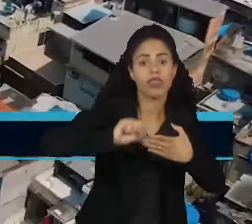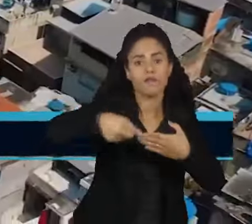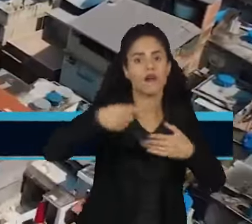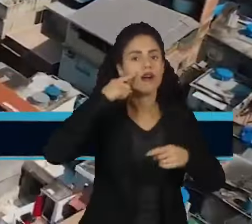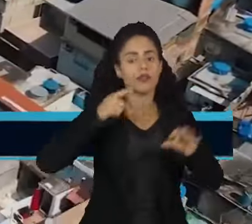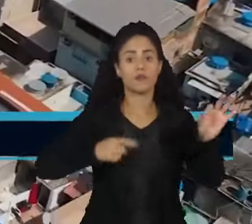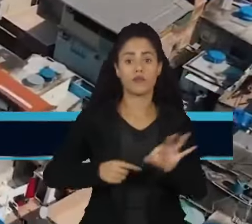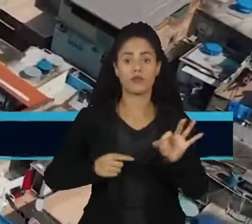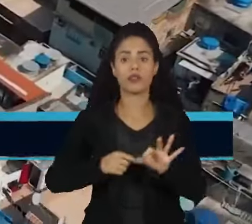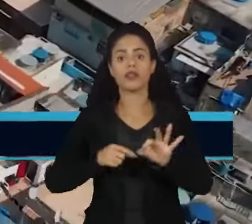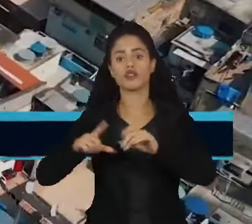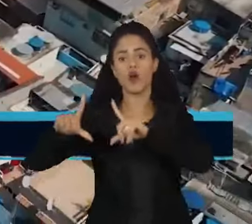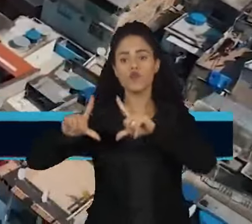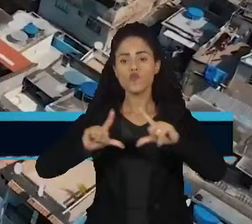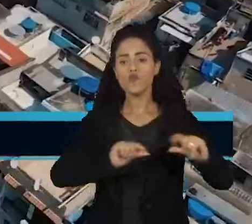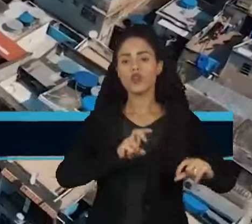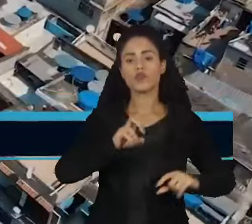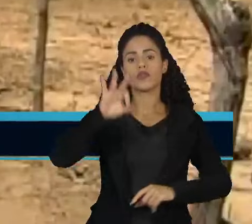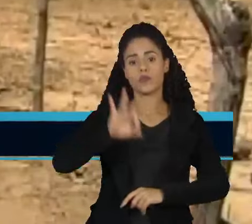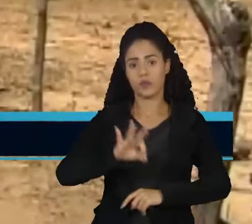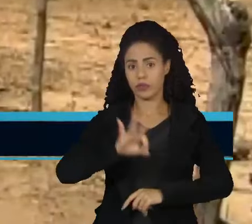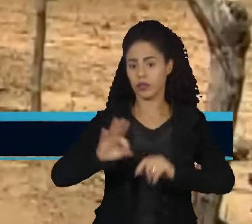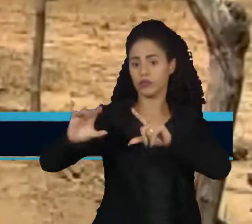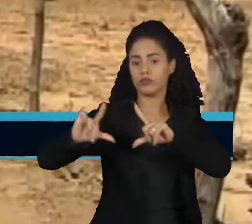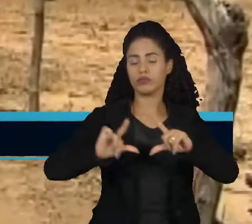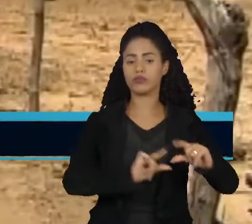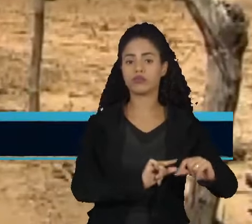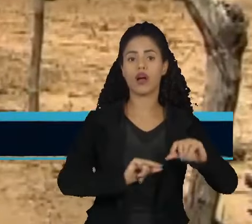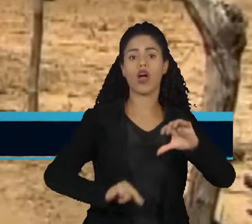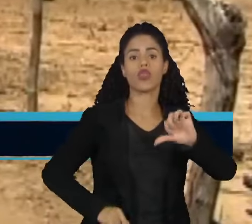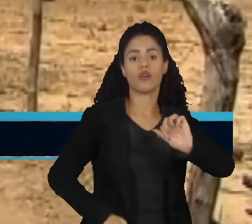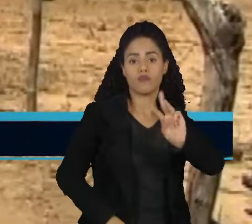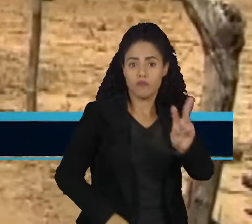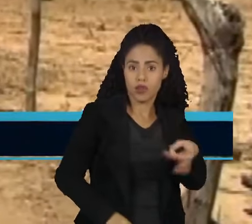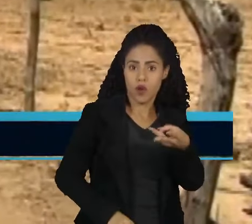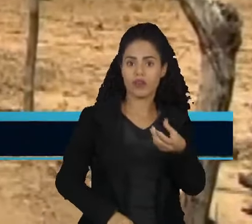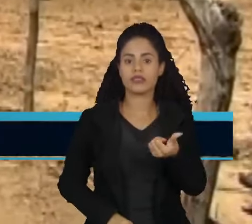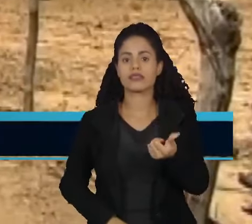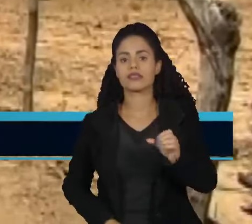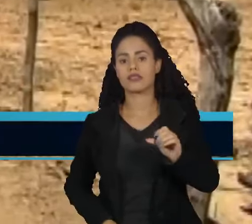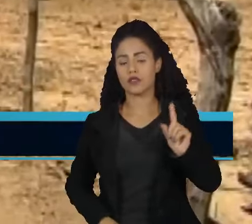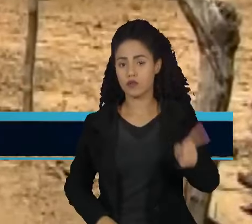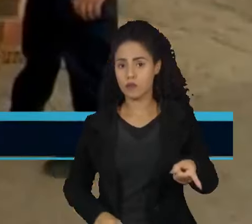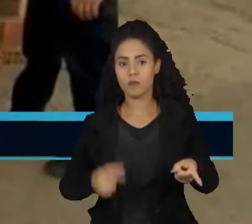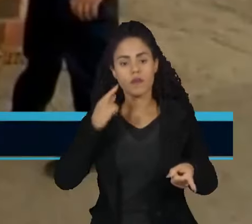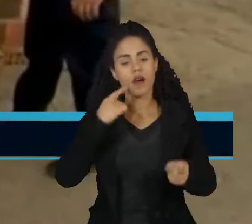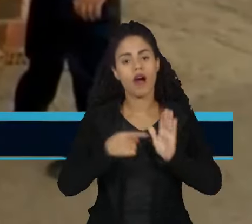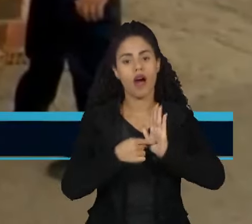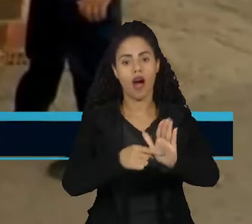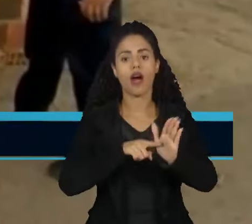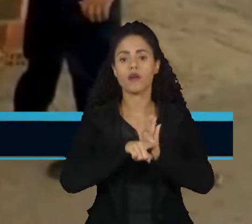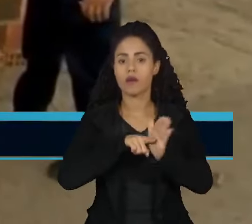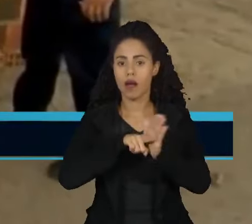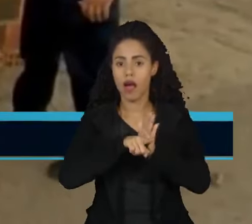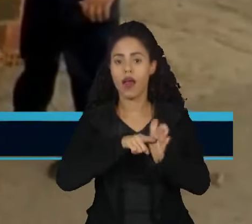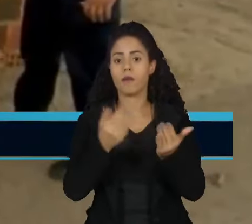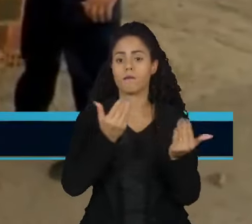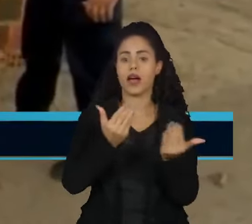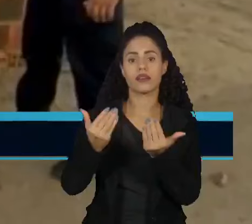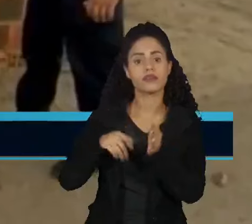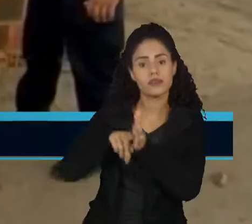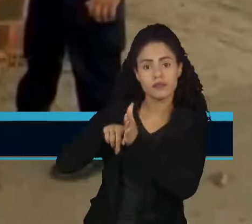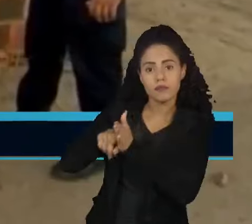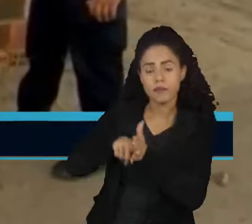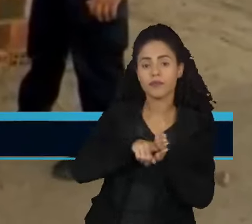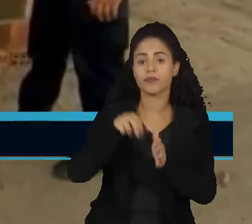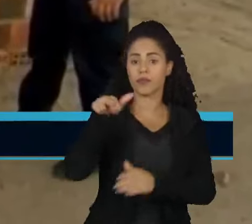mais pobres caiu 50%. Foi para 9 milhões e 600 mil, segundo o Centro de Estudos para o